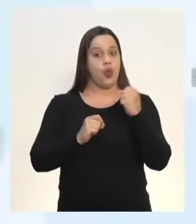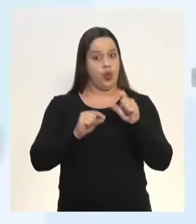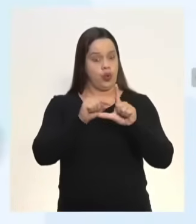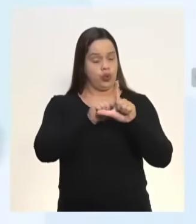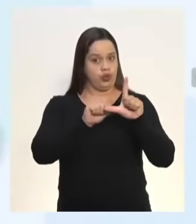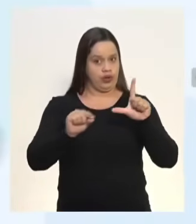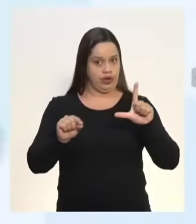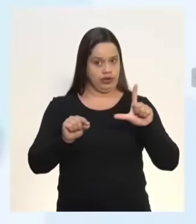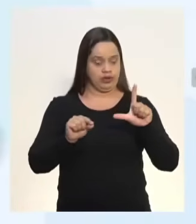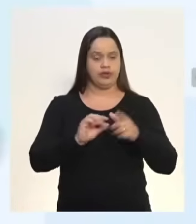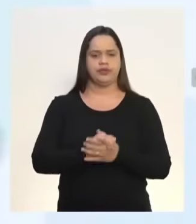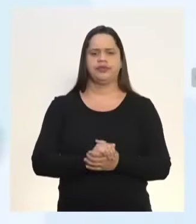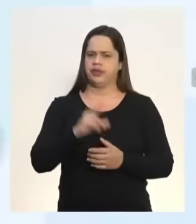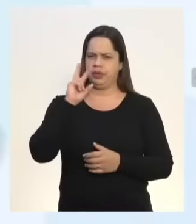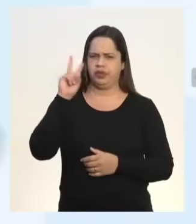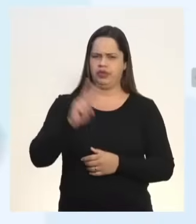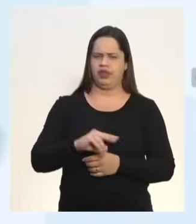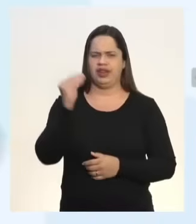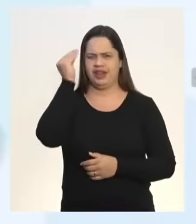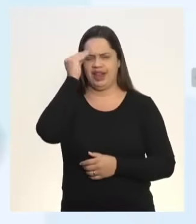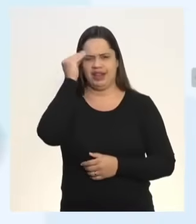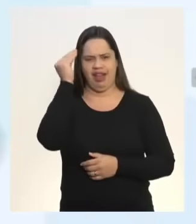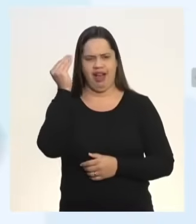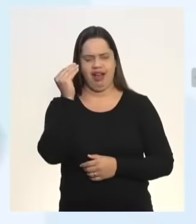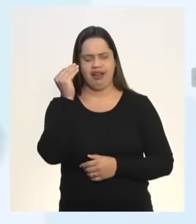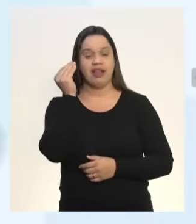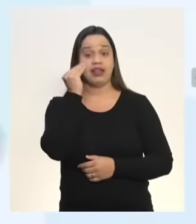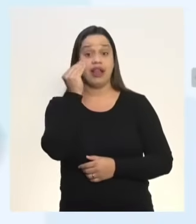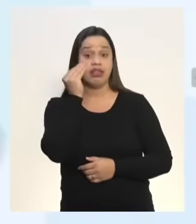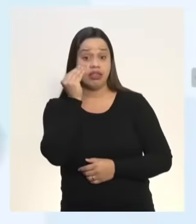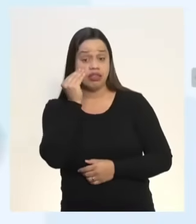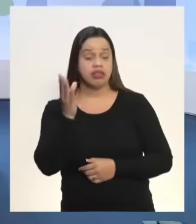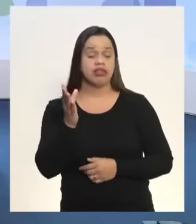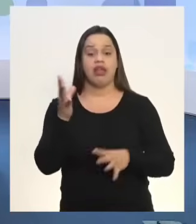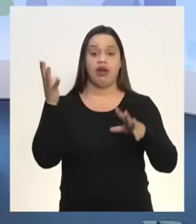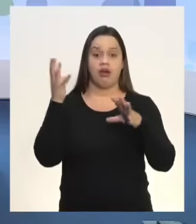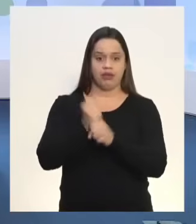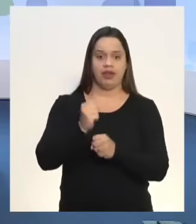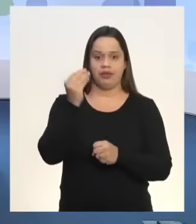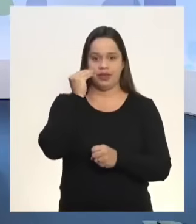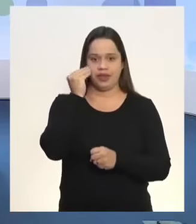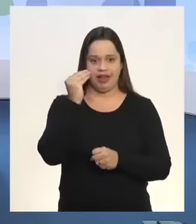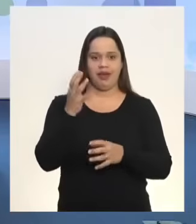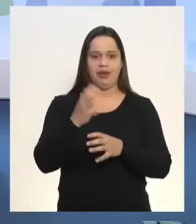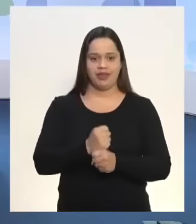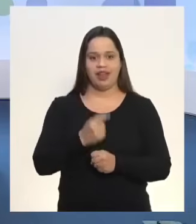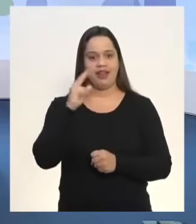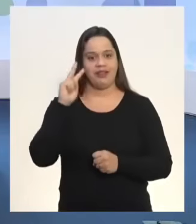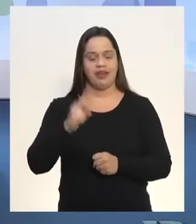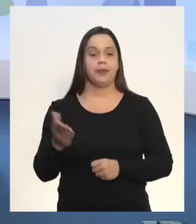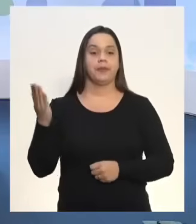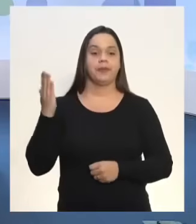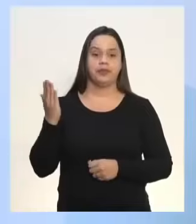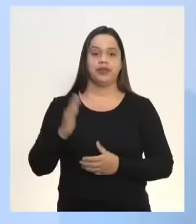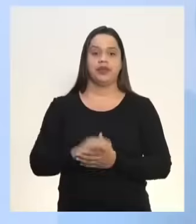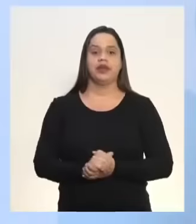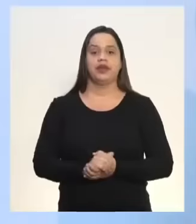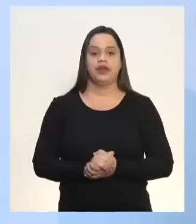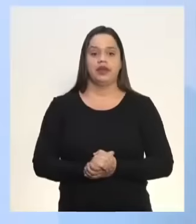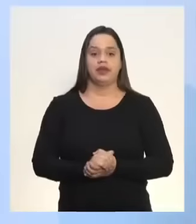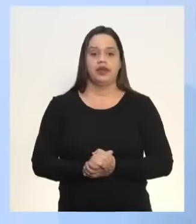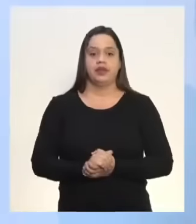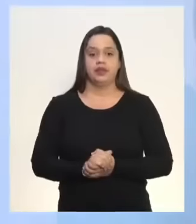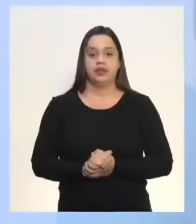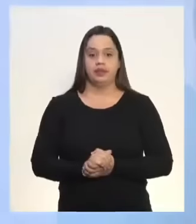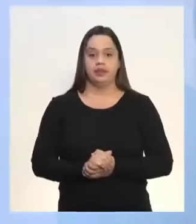essa é a primeira resposta. Vamos tentar contar aqui, né, Ale? Vamos, Então tá bom. vamos colocar debaixo do braço o